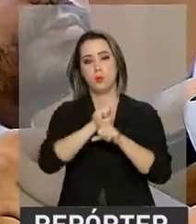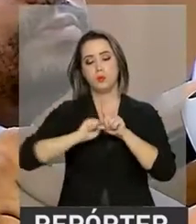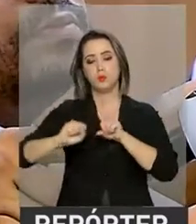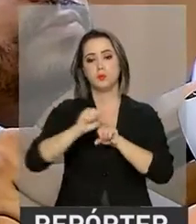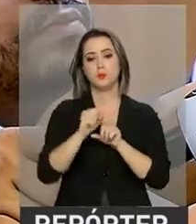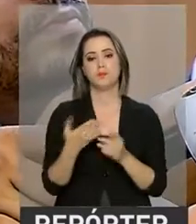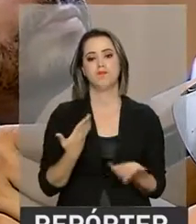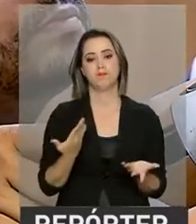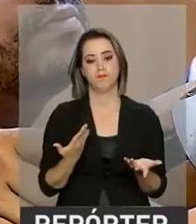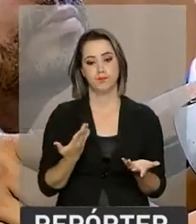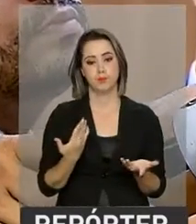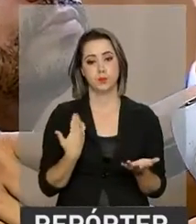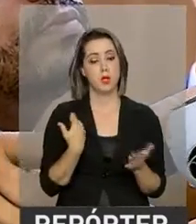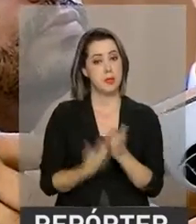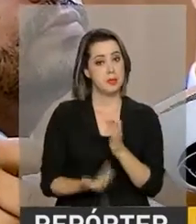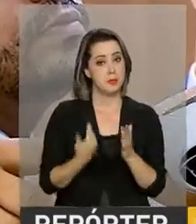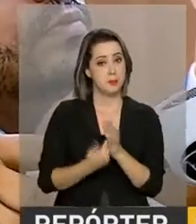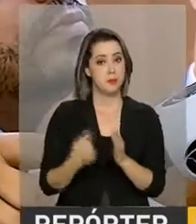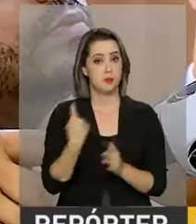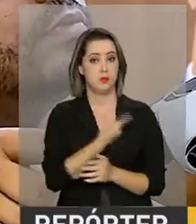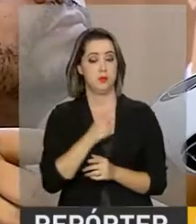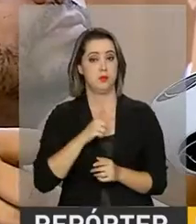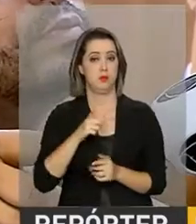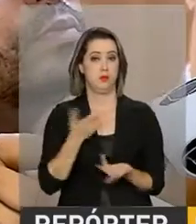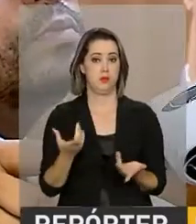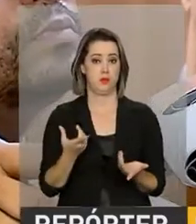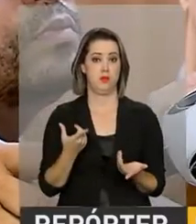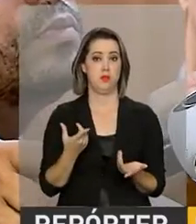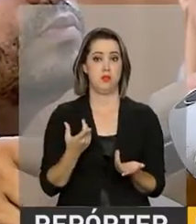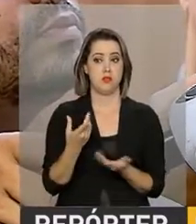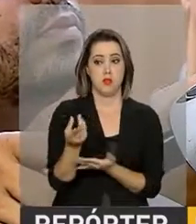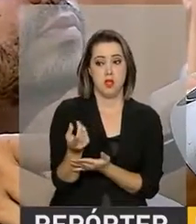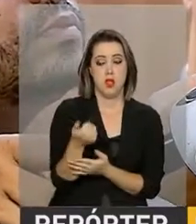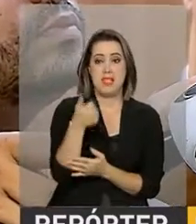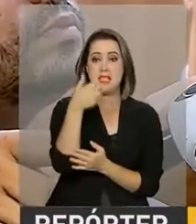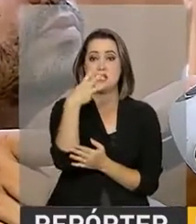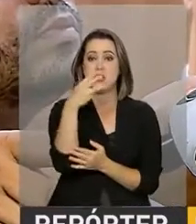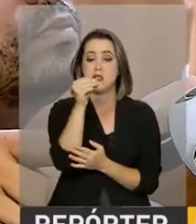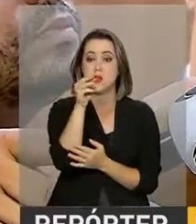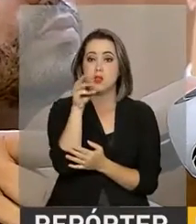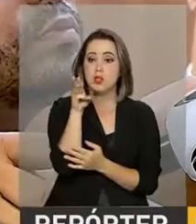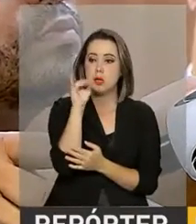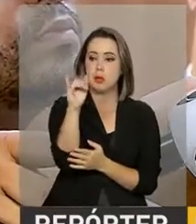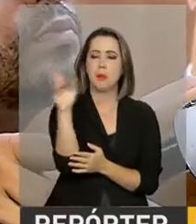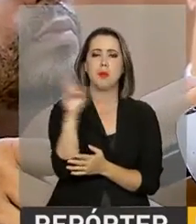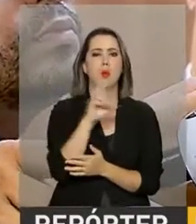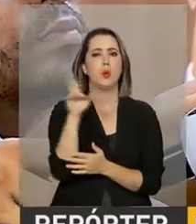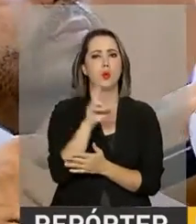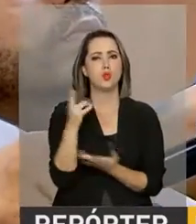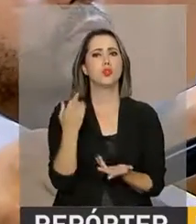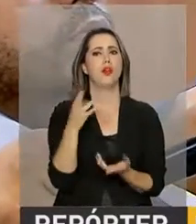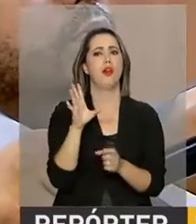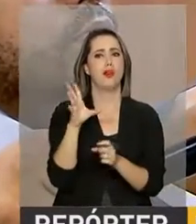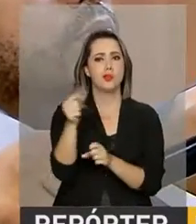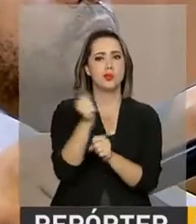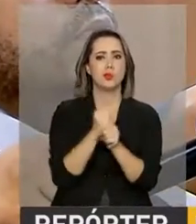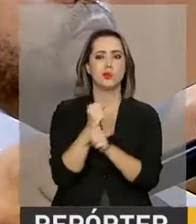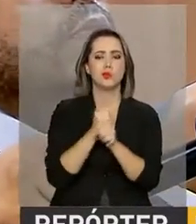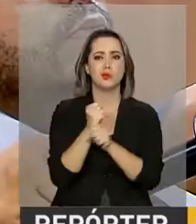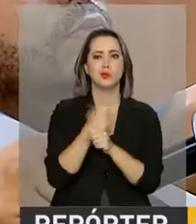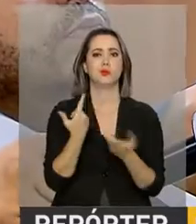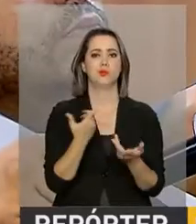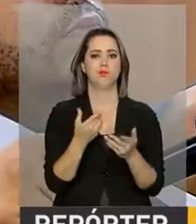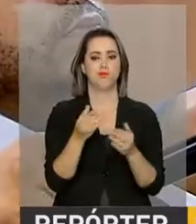As perdas que temos, os setores e a sonegação de 130 bilhões de reais ao ano. Então, diagnóstico